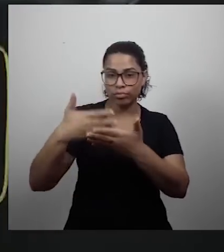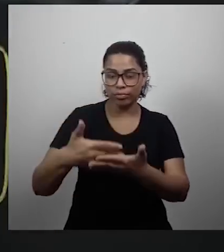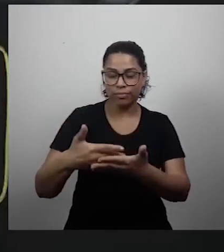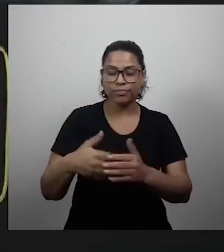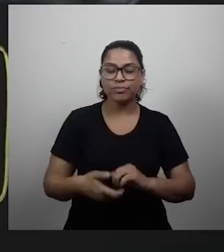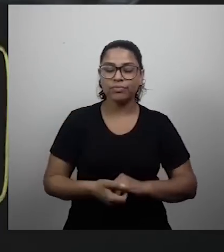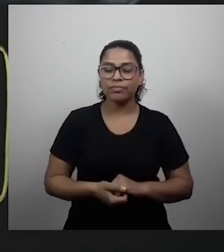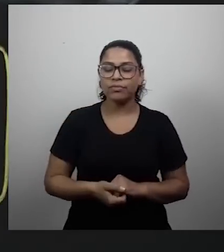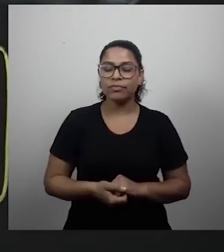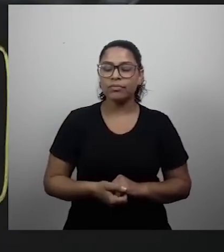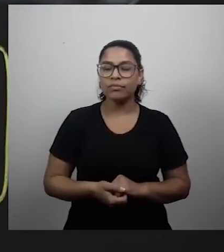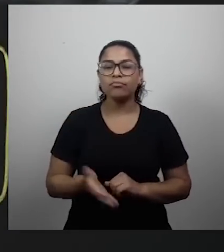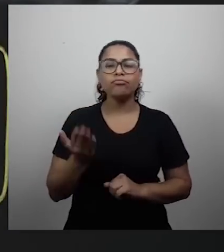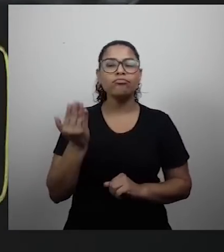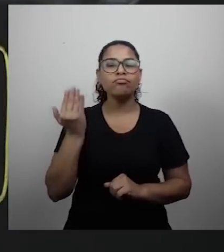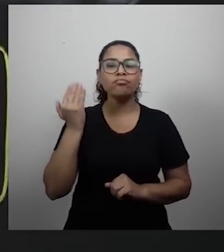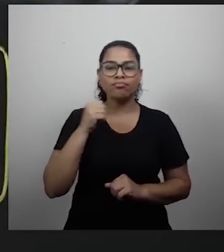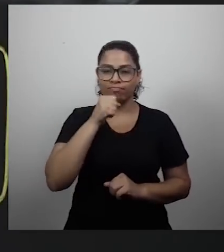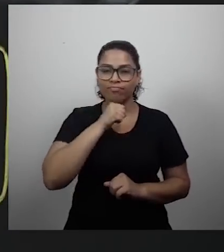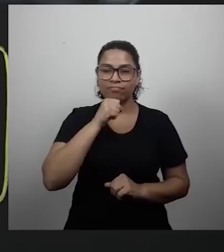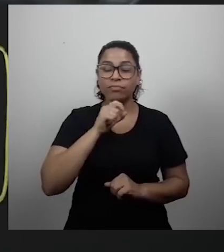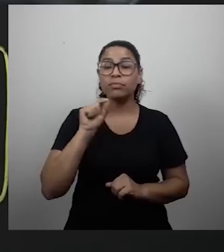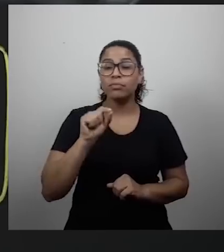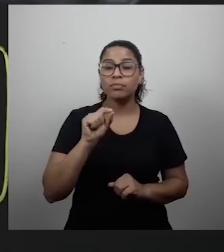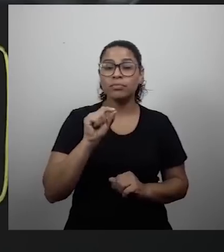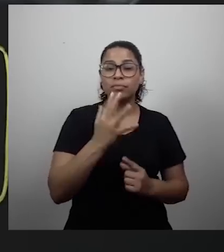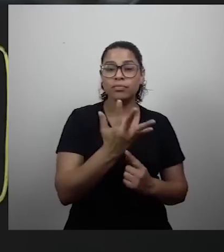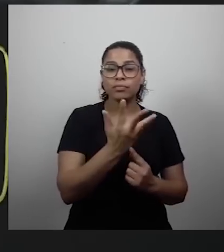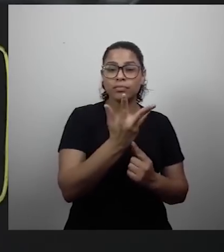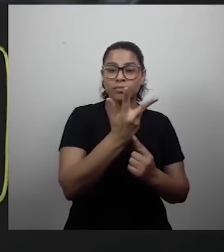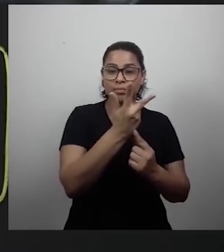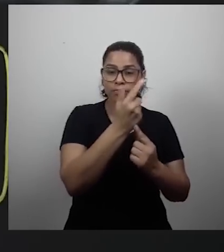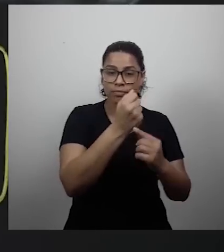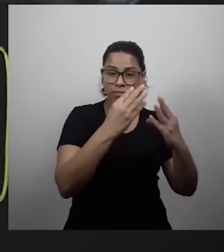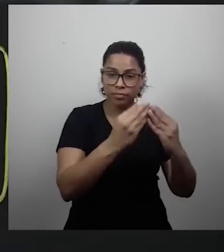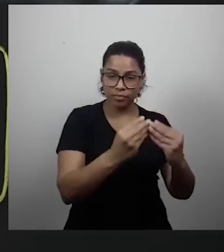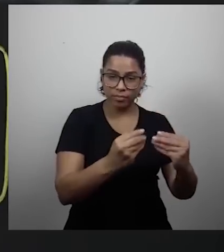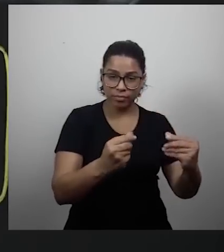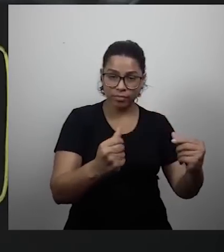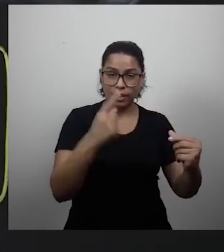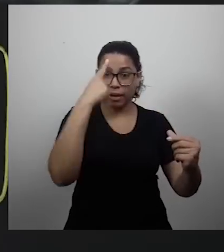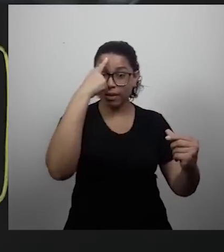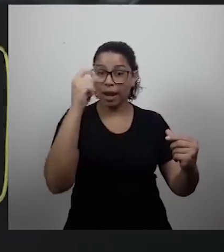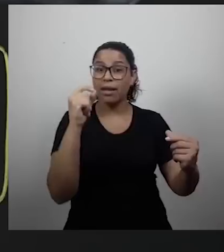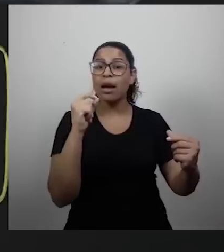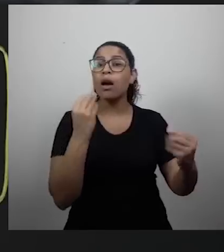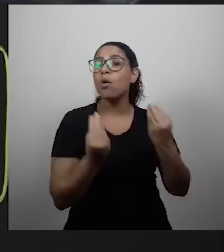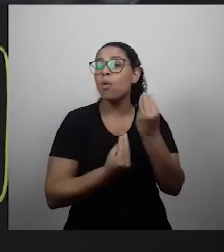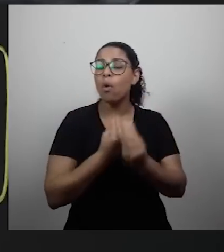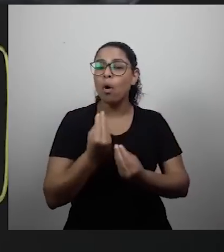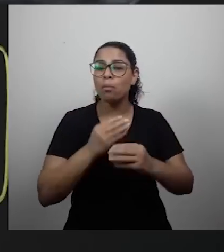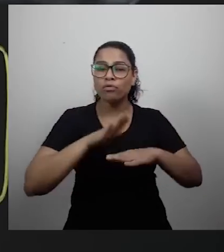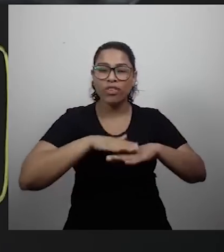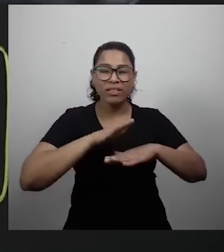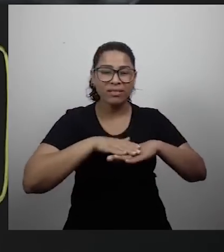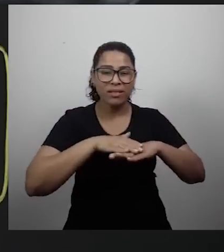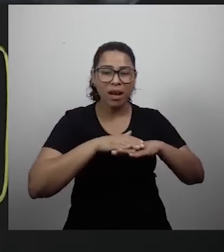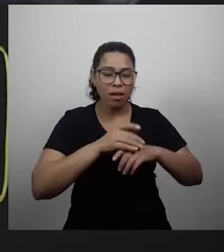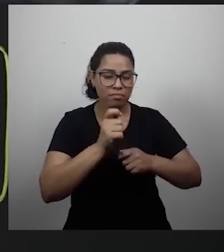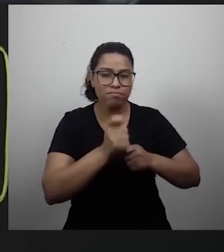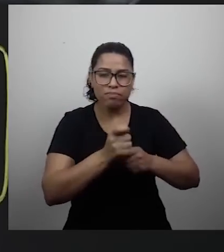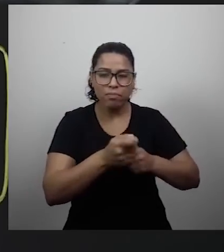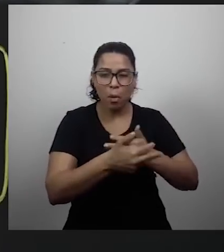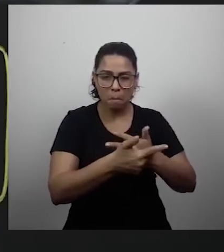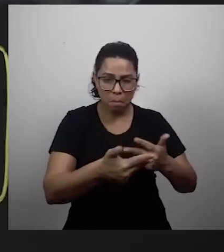mais antigo deles seja o artesanato. Artesanato é a ideia de confecção de ferramentas, de